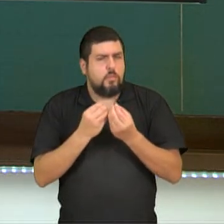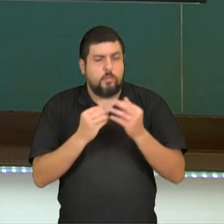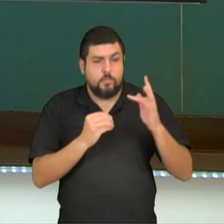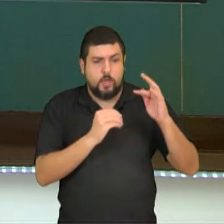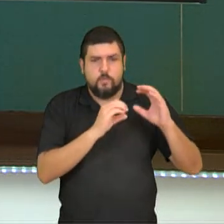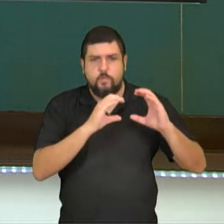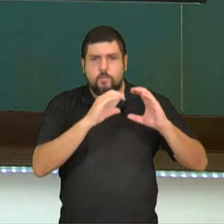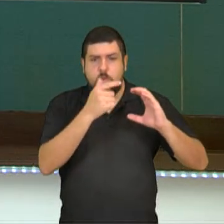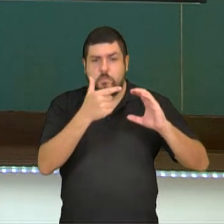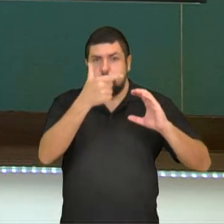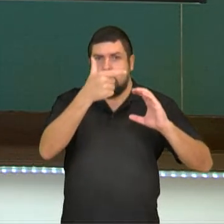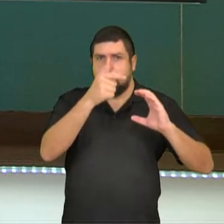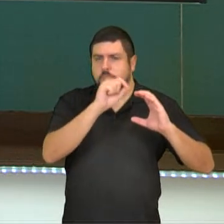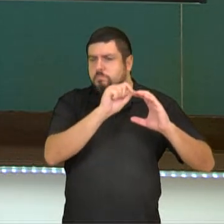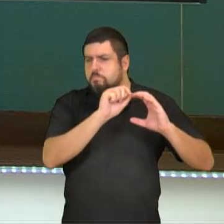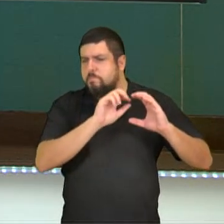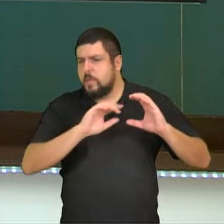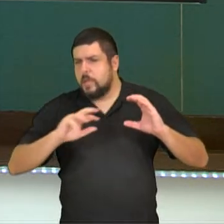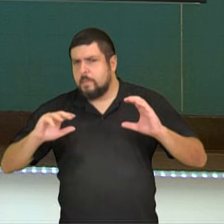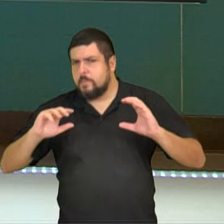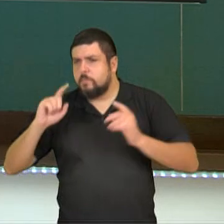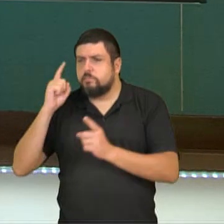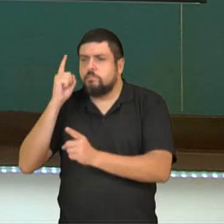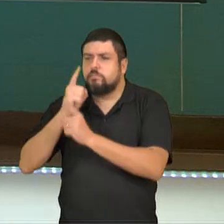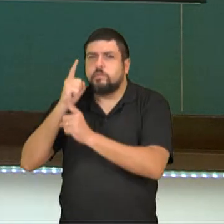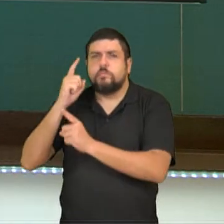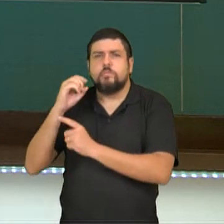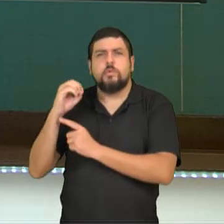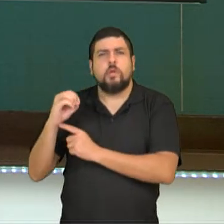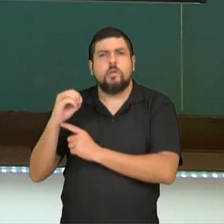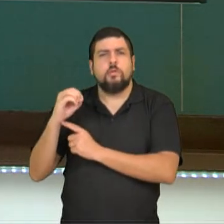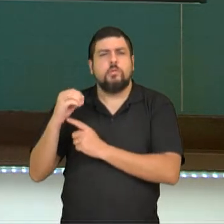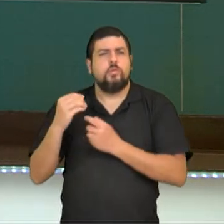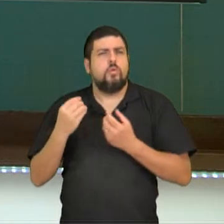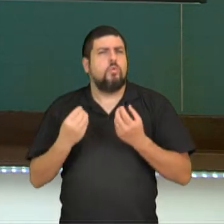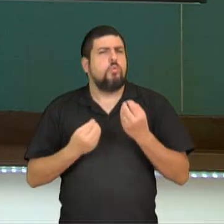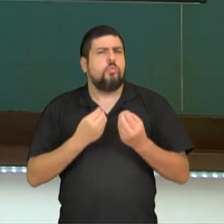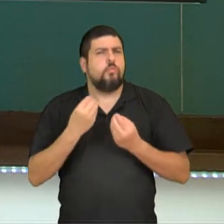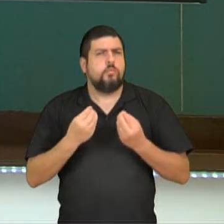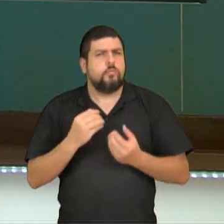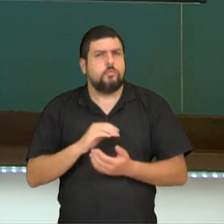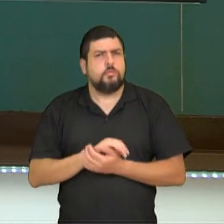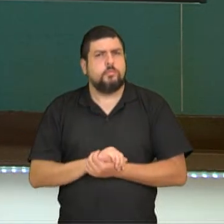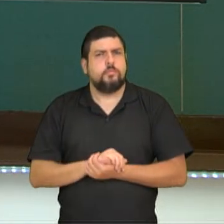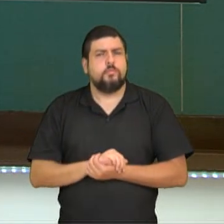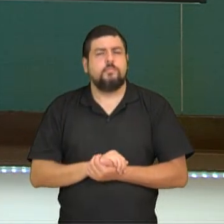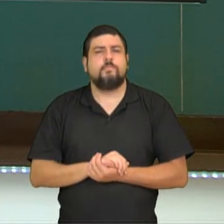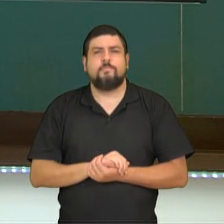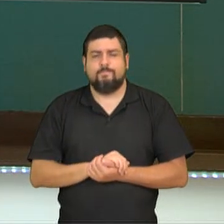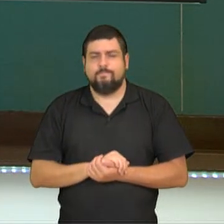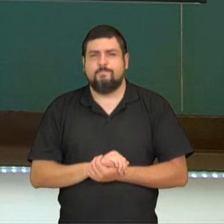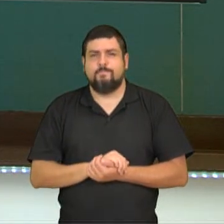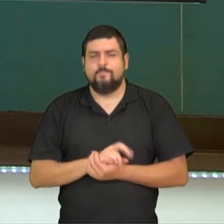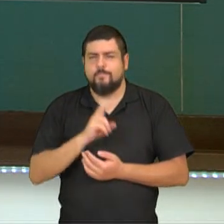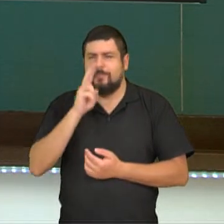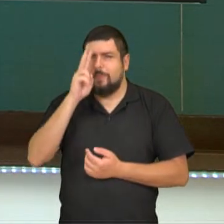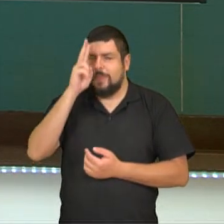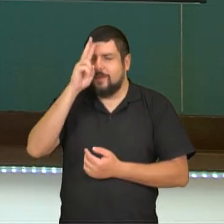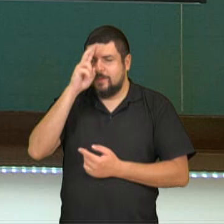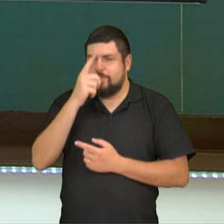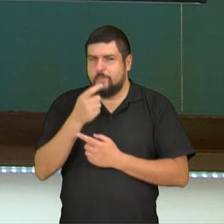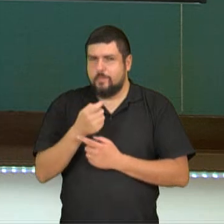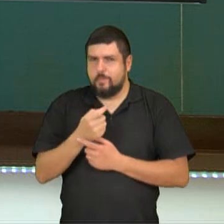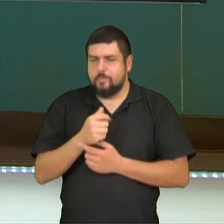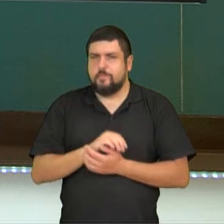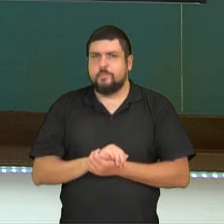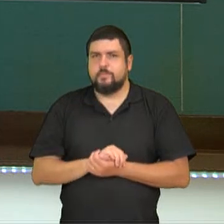função quadrática, gente? Como que a gente faz isso? Então, olha só, vamos lembrar um pouquinho, tá? A